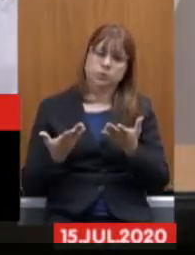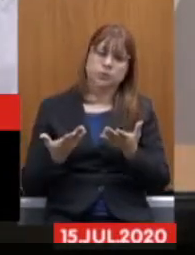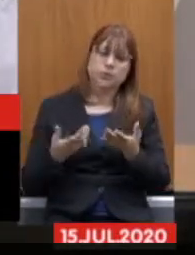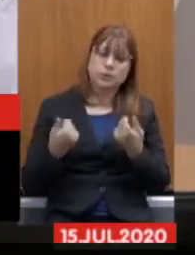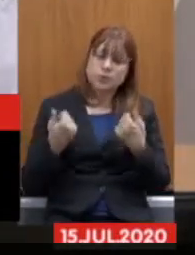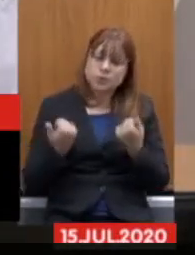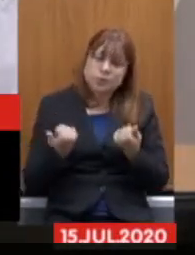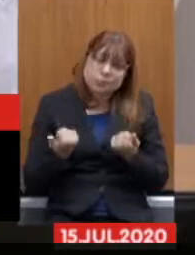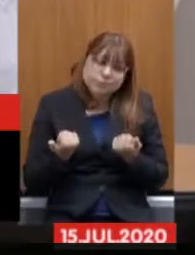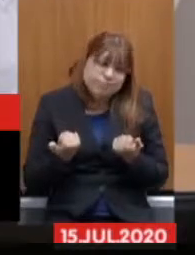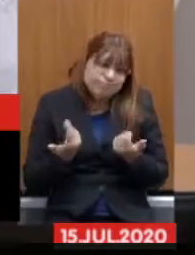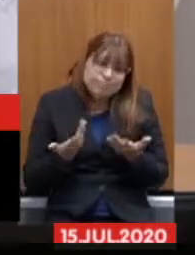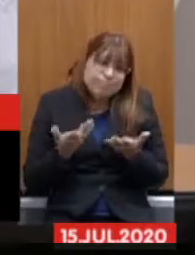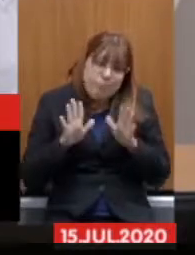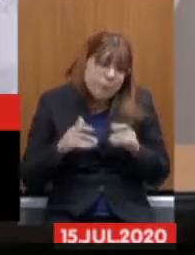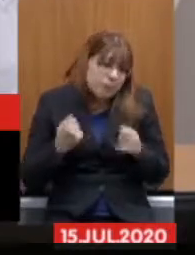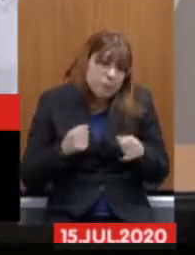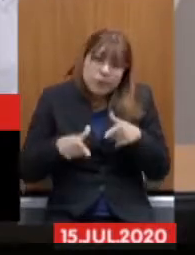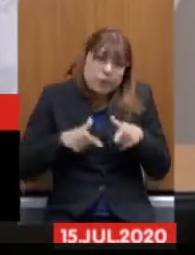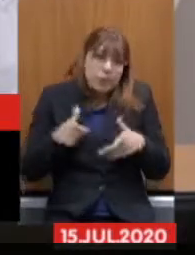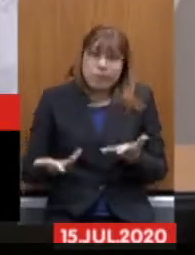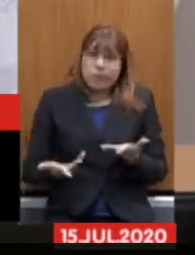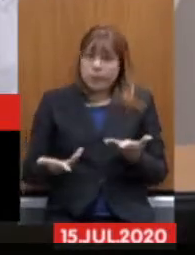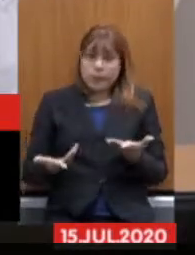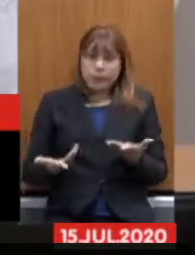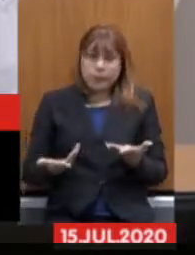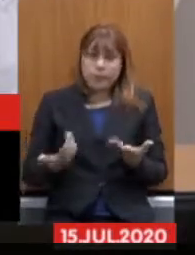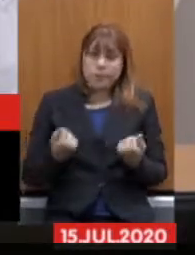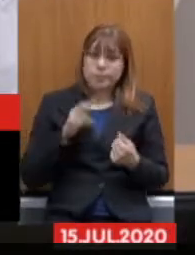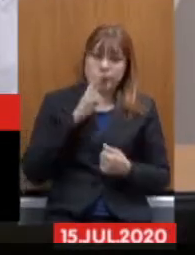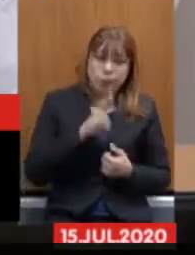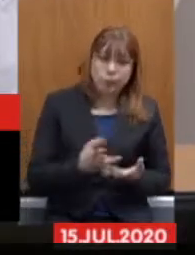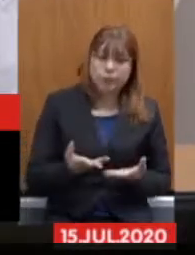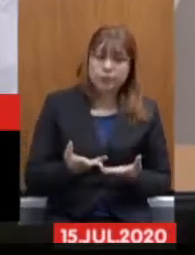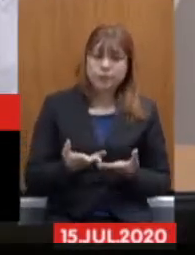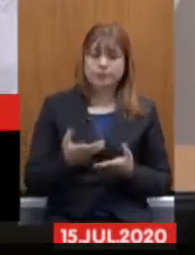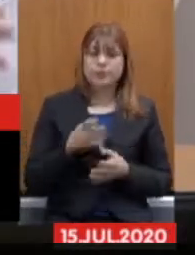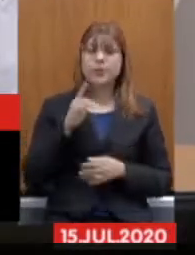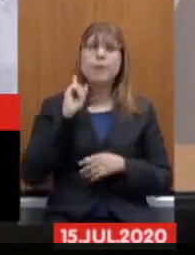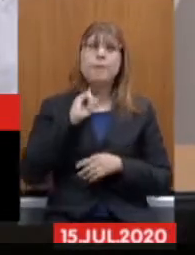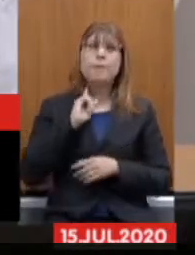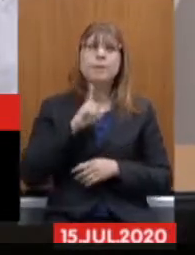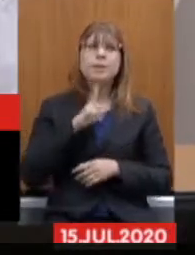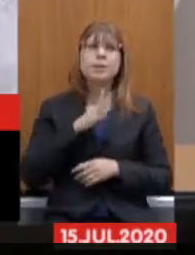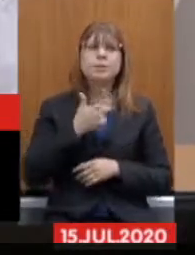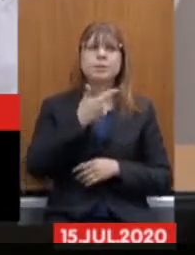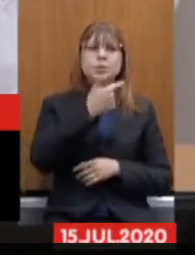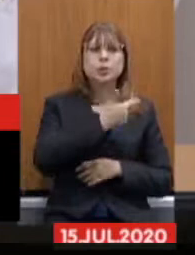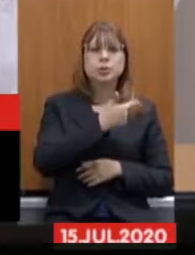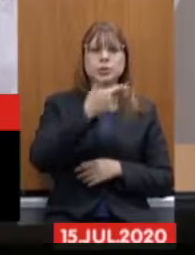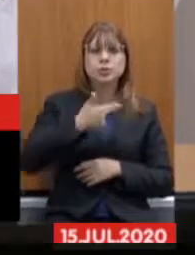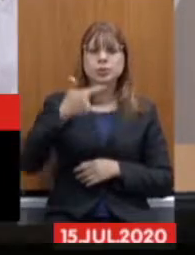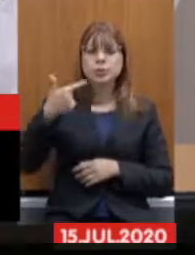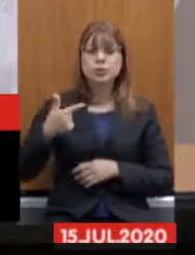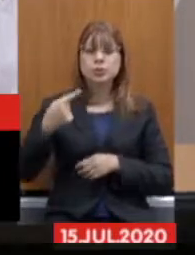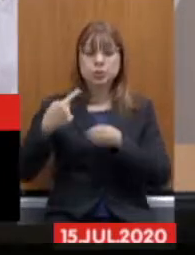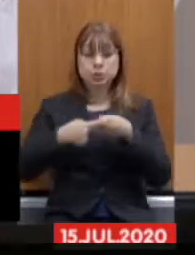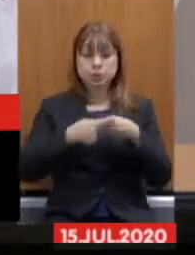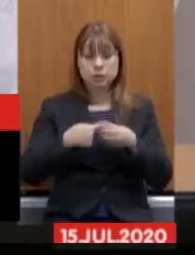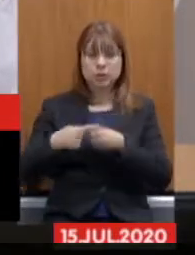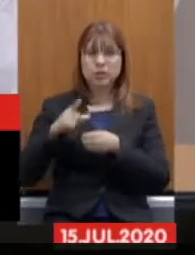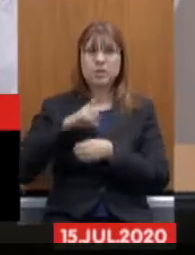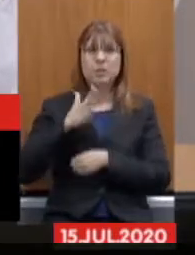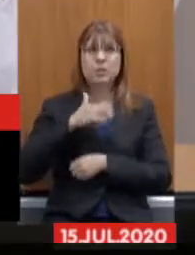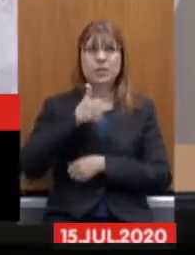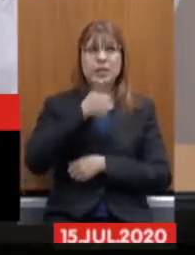recado em minas gerais nós temos 222 municípios com até 10 mil